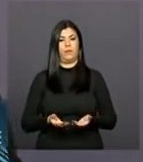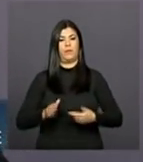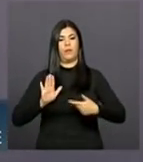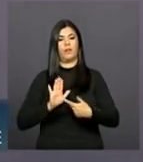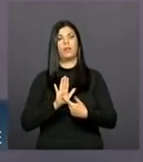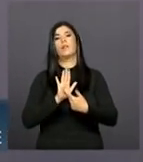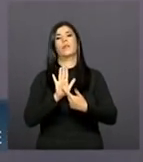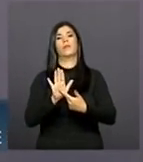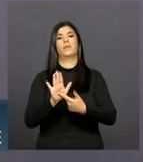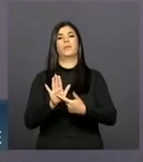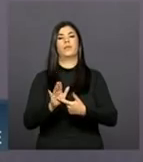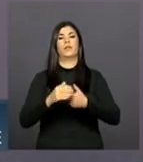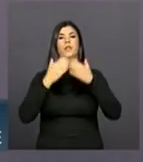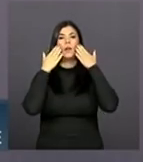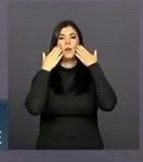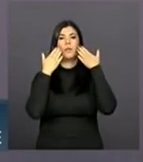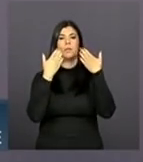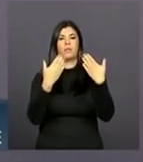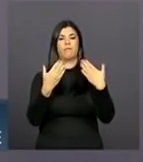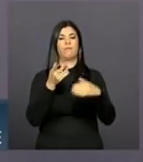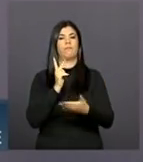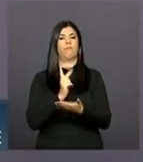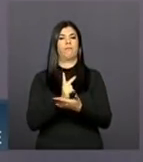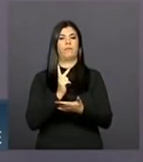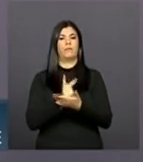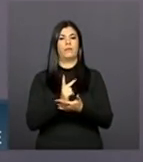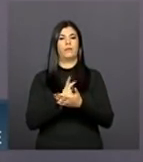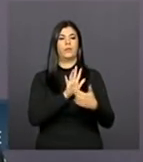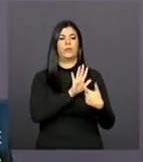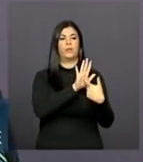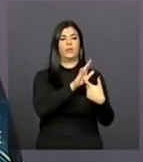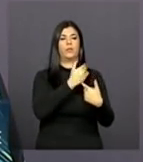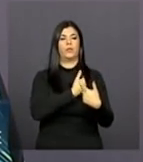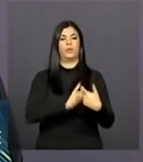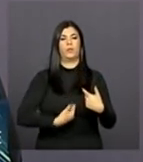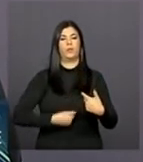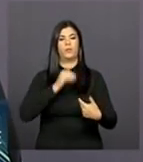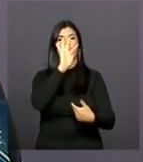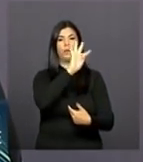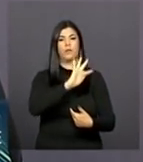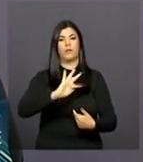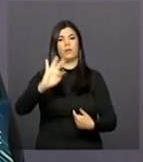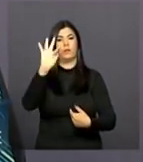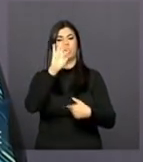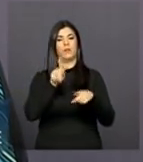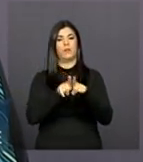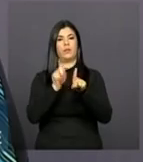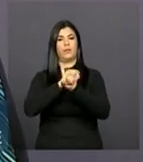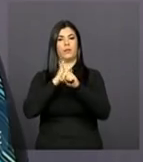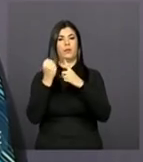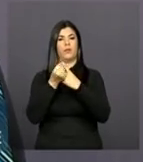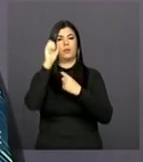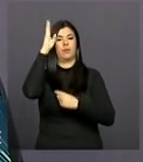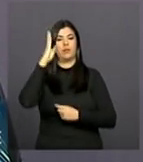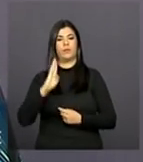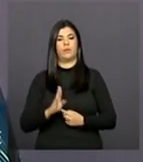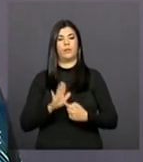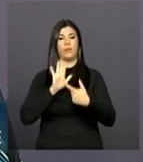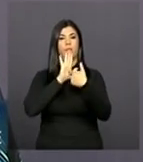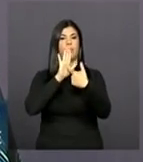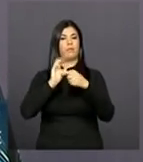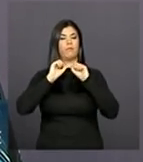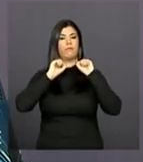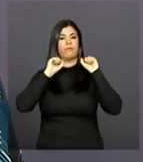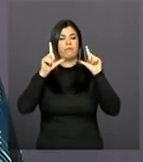apresentação simult ao governo federal e a sociedade brasileira evidencia